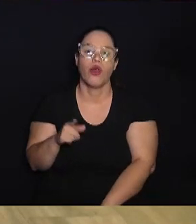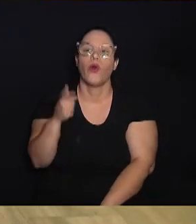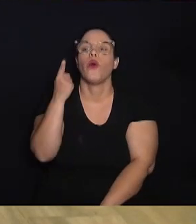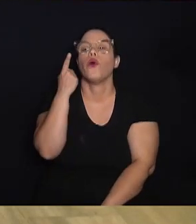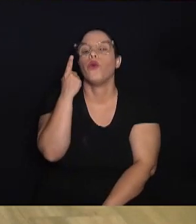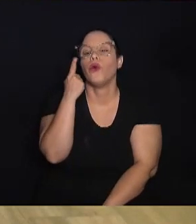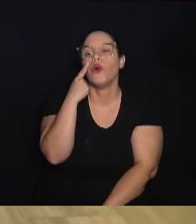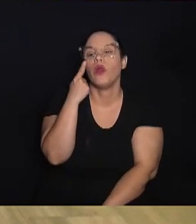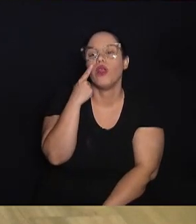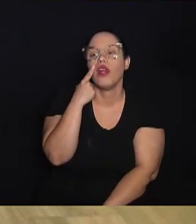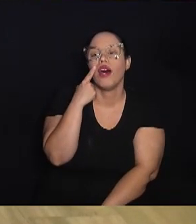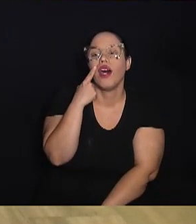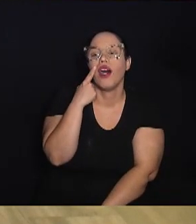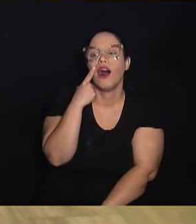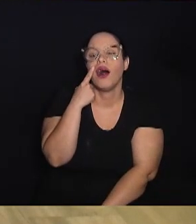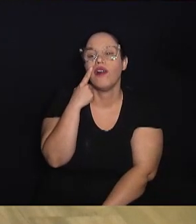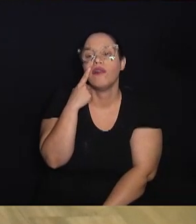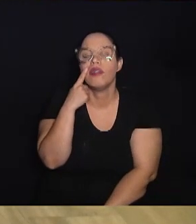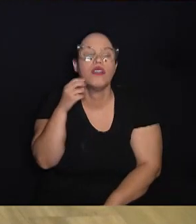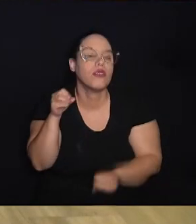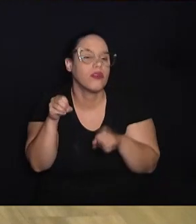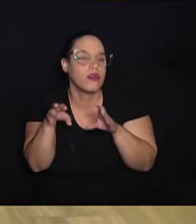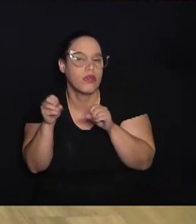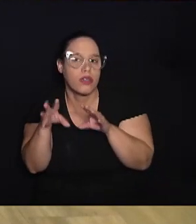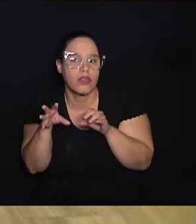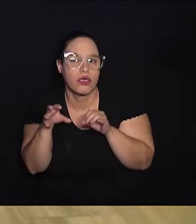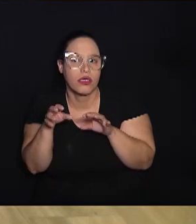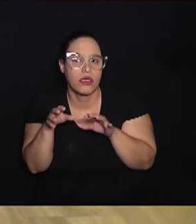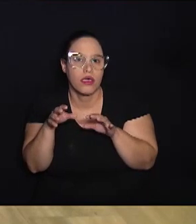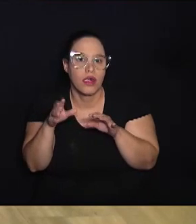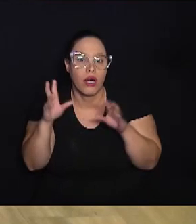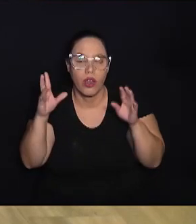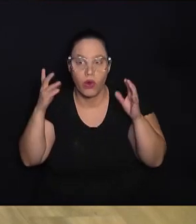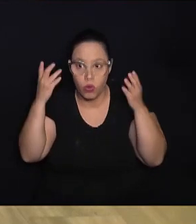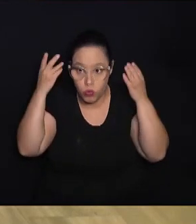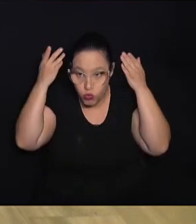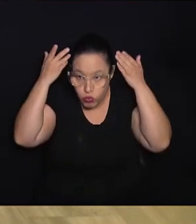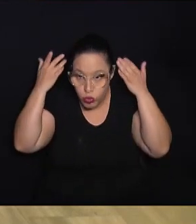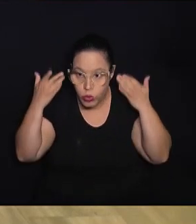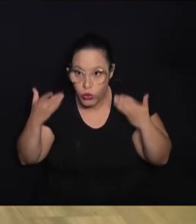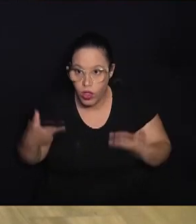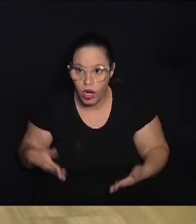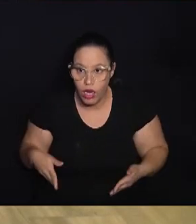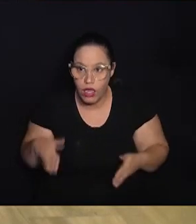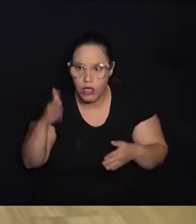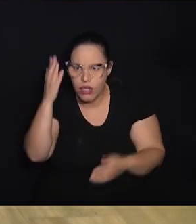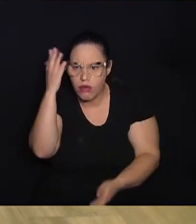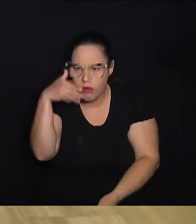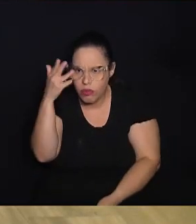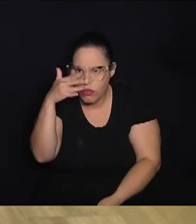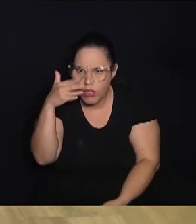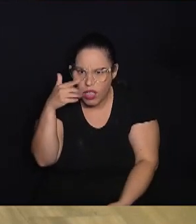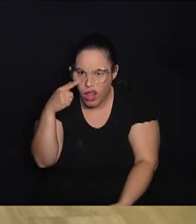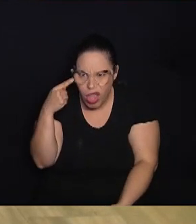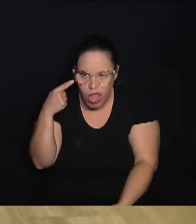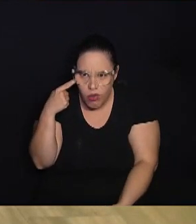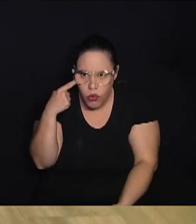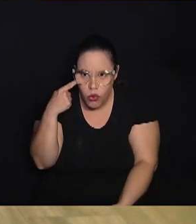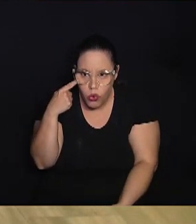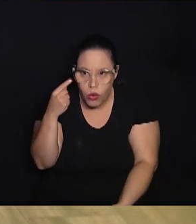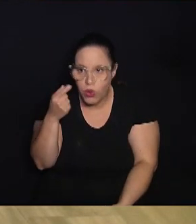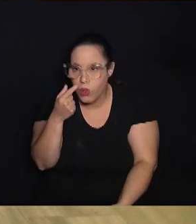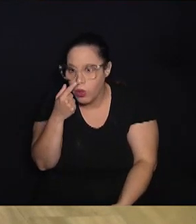sempre na na sala de aula quando dava aula e ele usava um cabelo muito comprido você não enxergava o olho dele ele também tinha um nariz razoavelmente